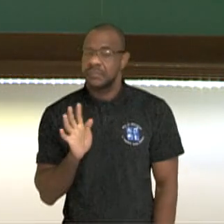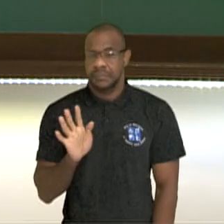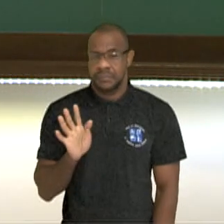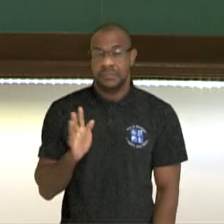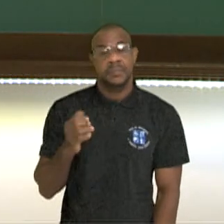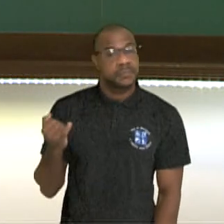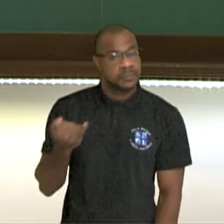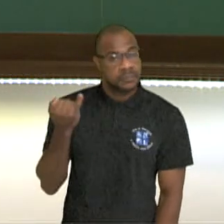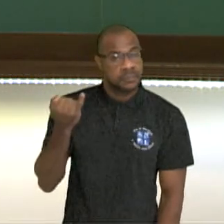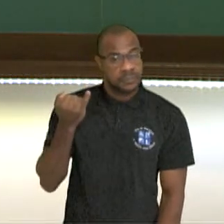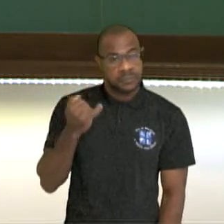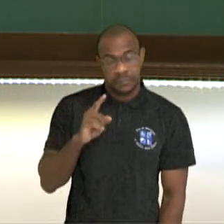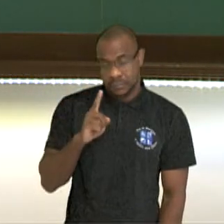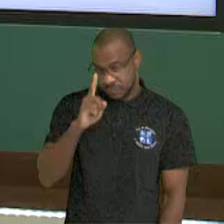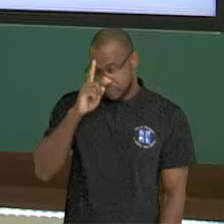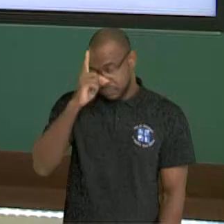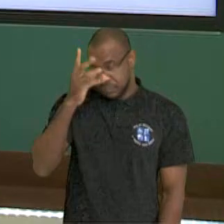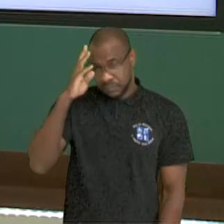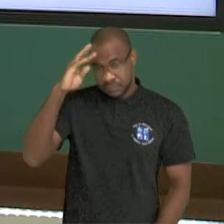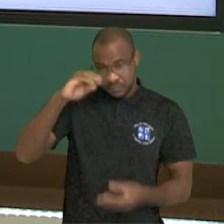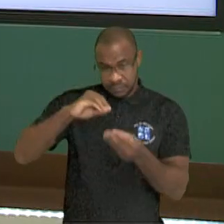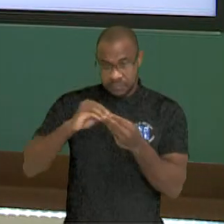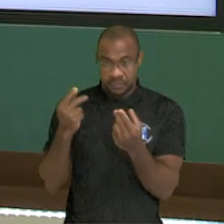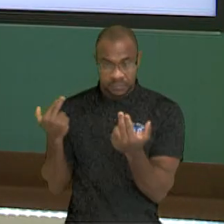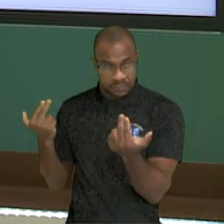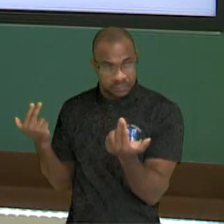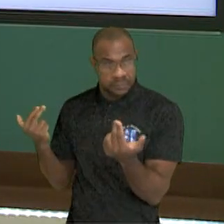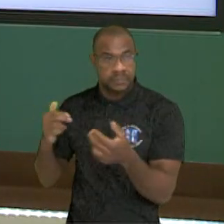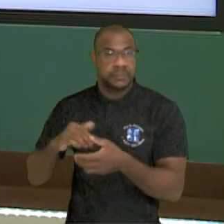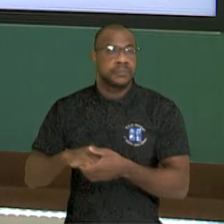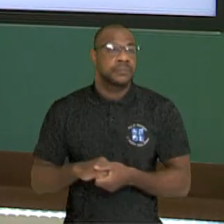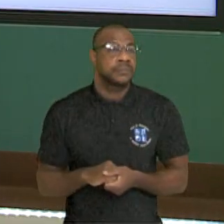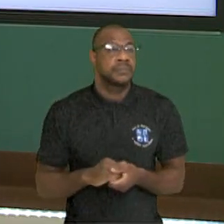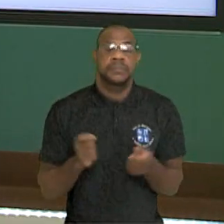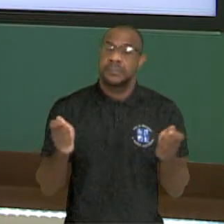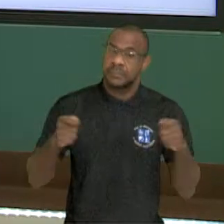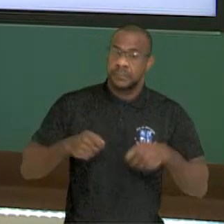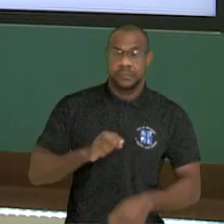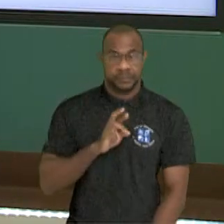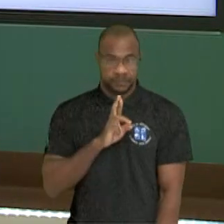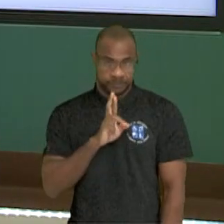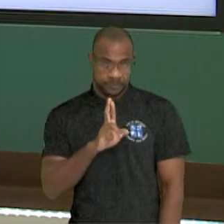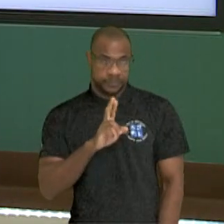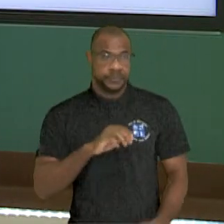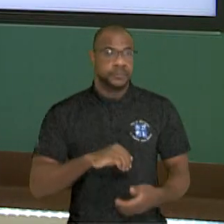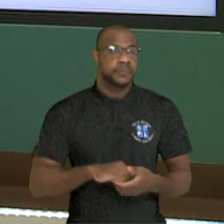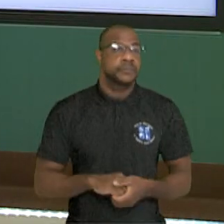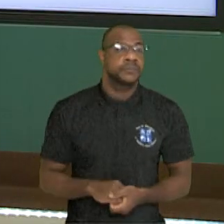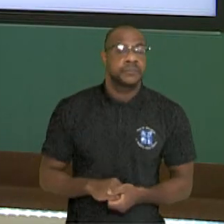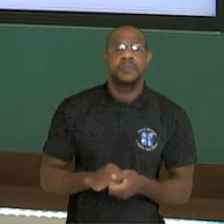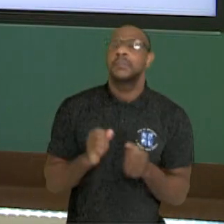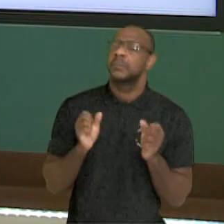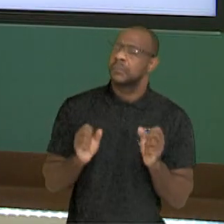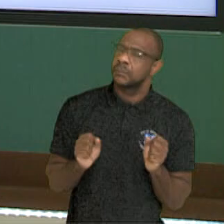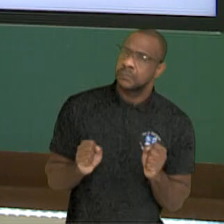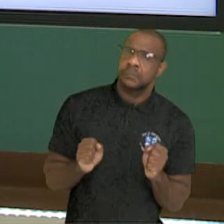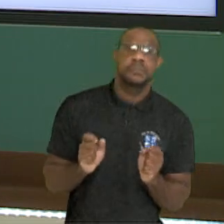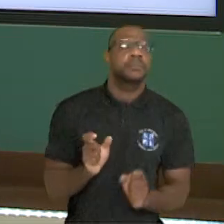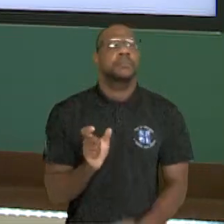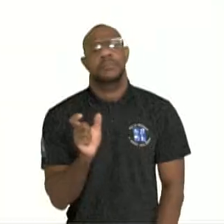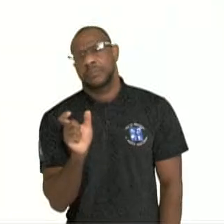o que importa é a ideia ser a mesma. Vamos ver. Olha lá, uma possível resposta, né? Poderia ser a